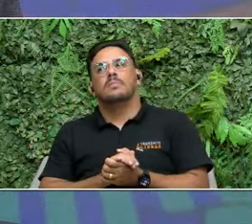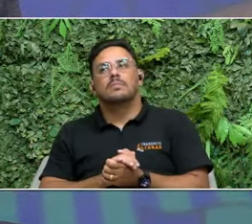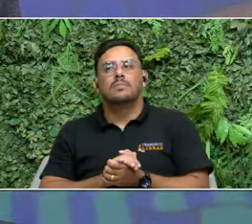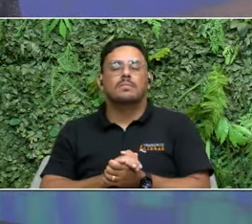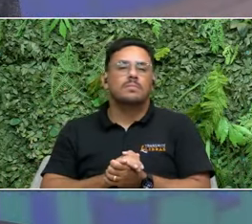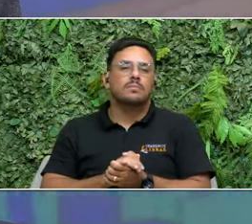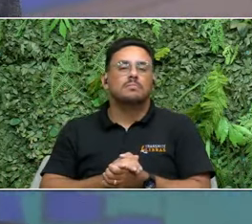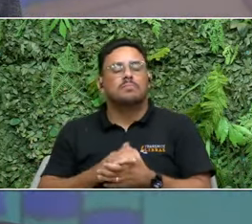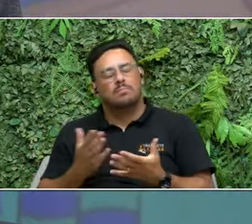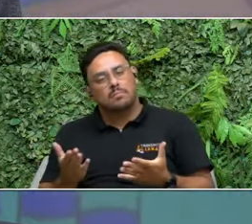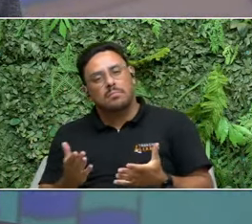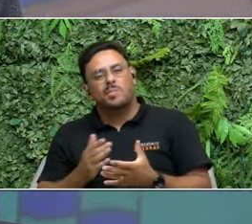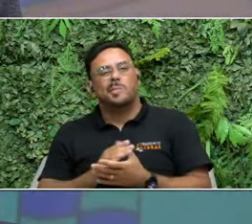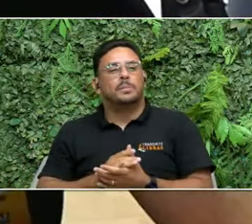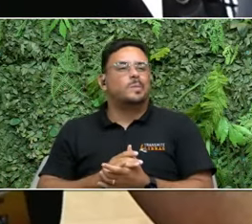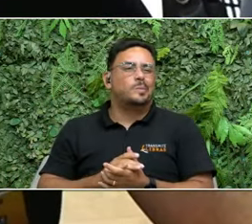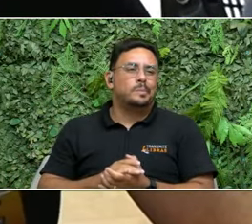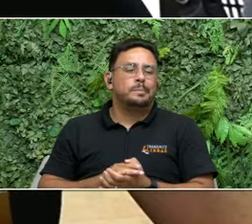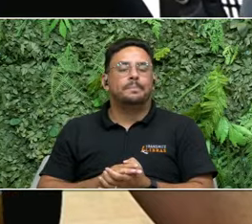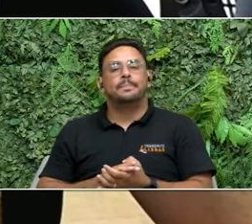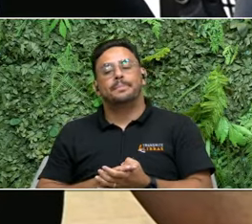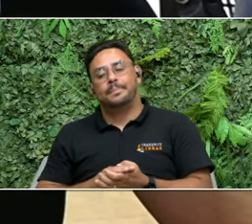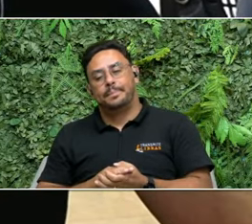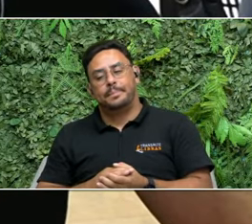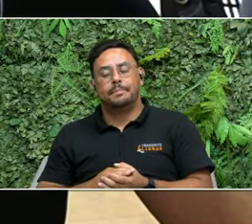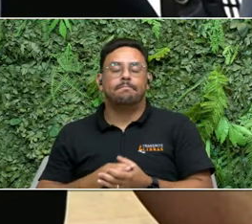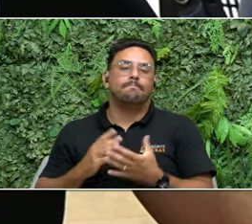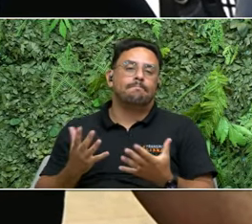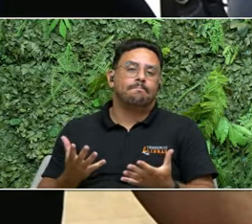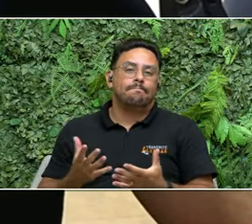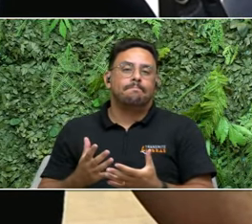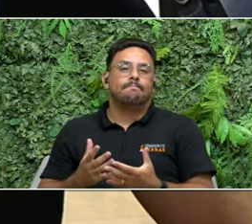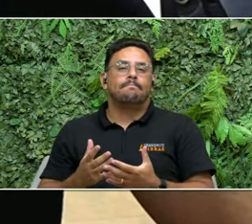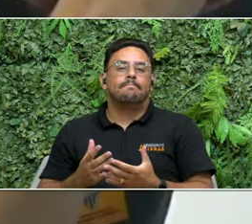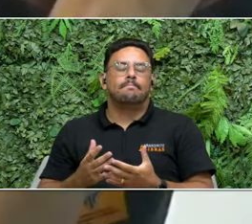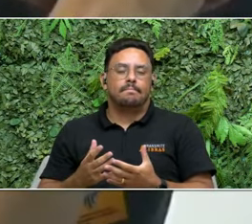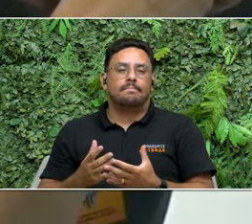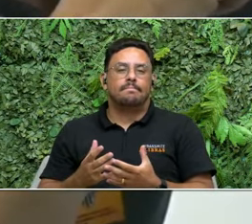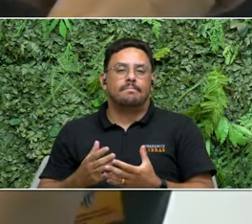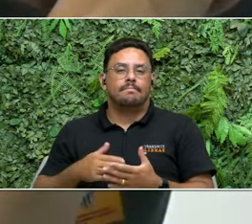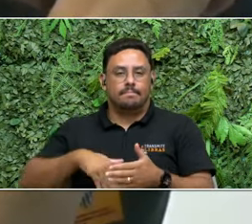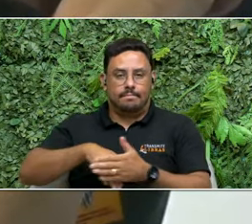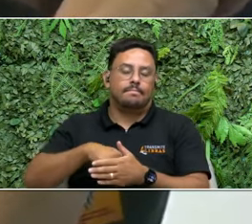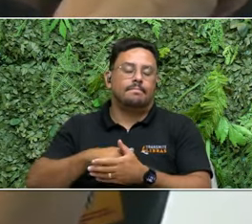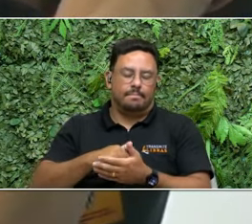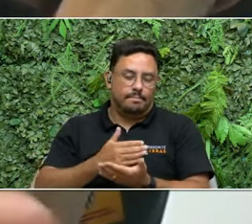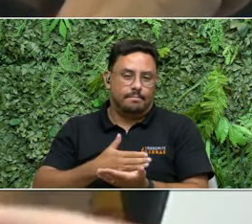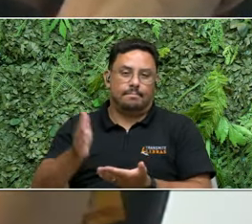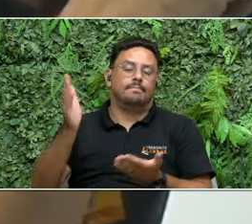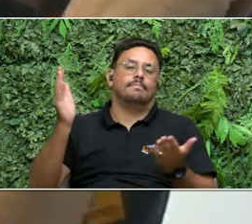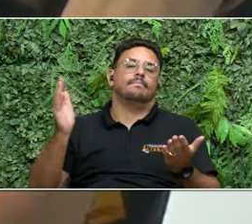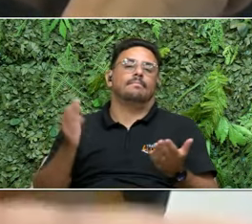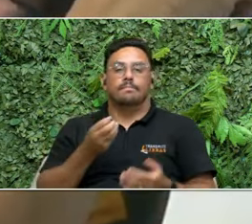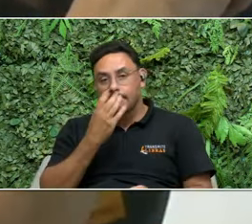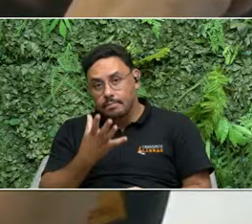caramba ruim ru é Bob assim a bola rolou né bem ou mal ela r de